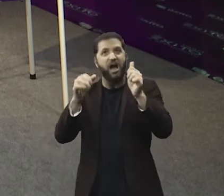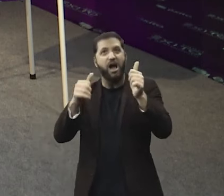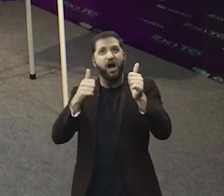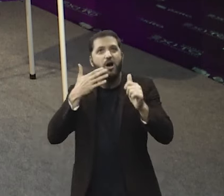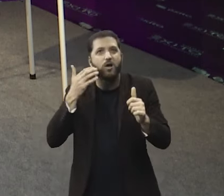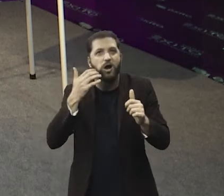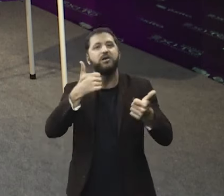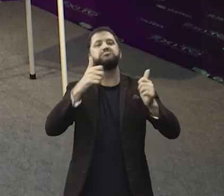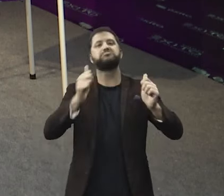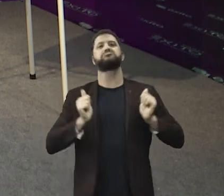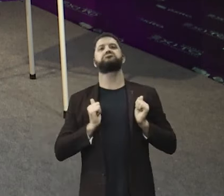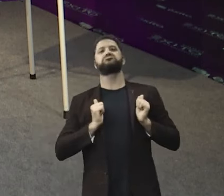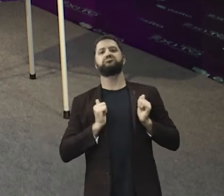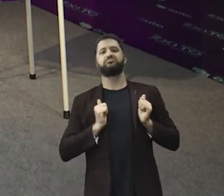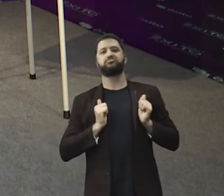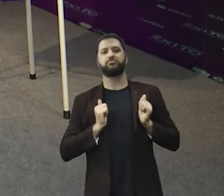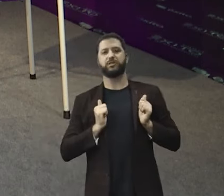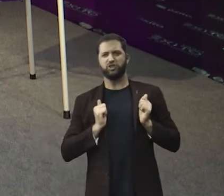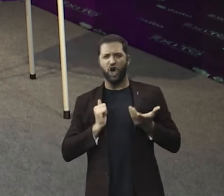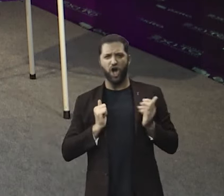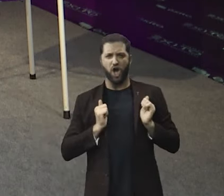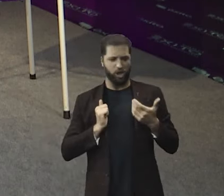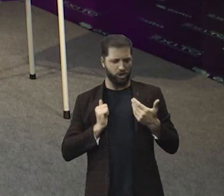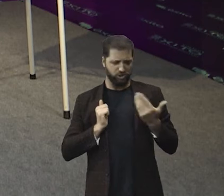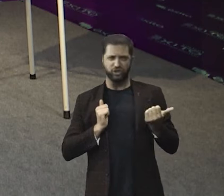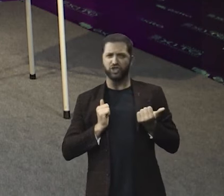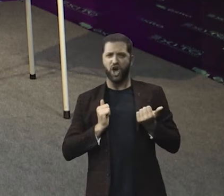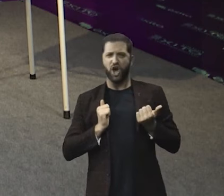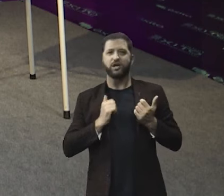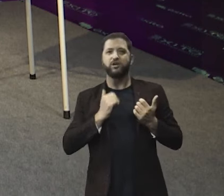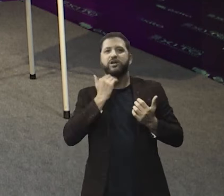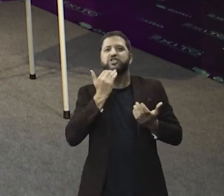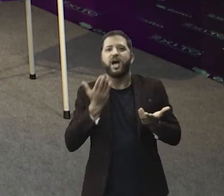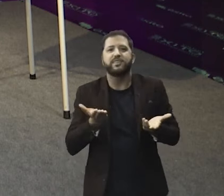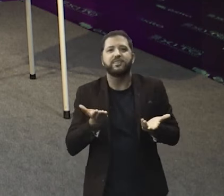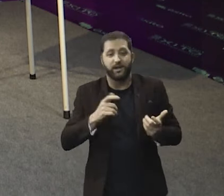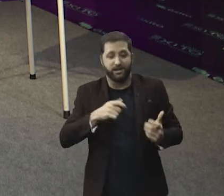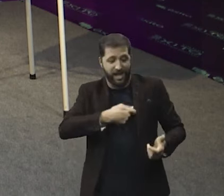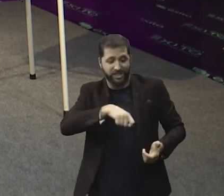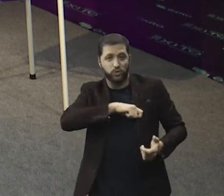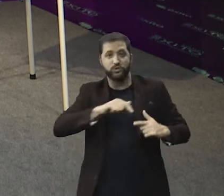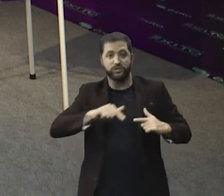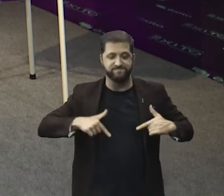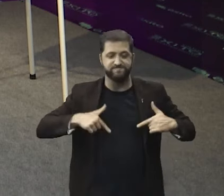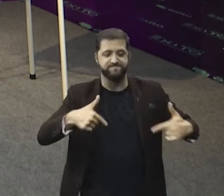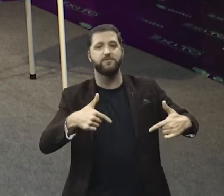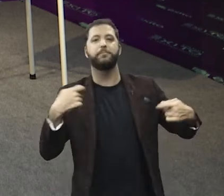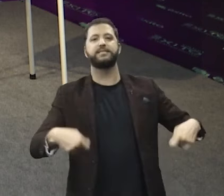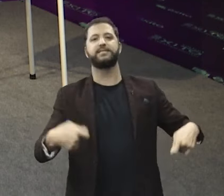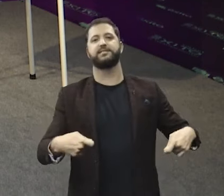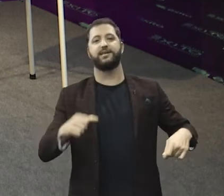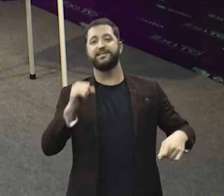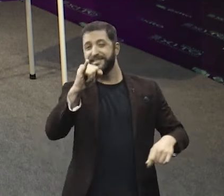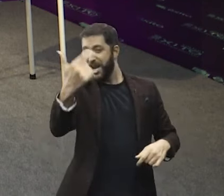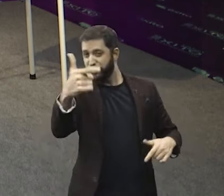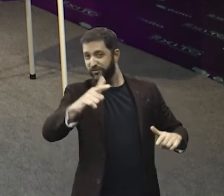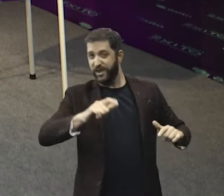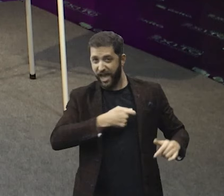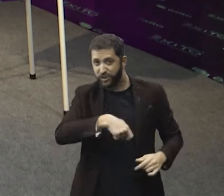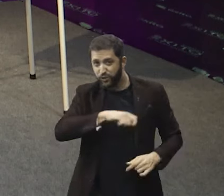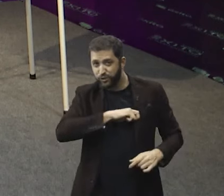informações mas depois das informações precisa haver atitude se você não tiver atitude todo o santo dia consistência